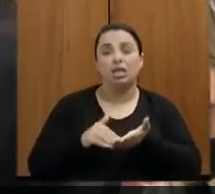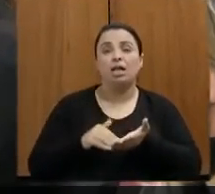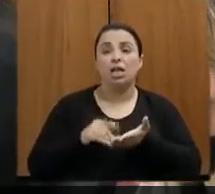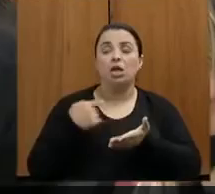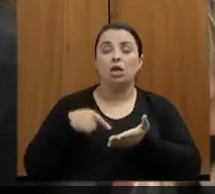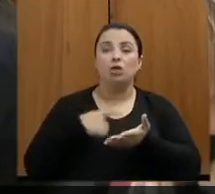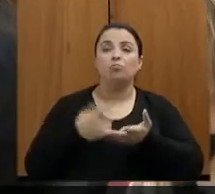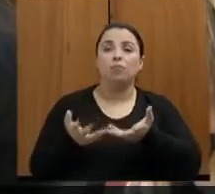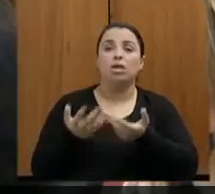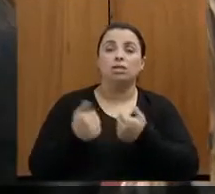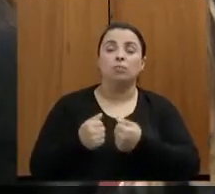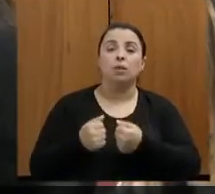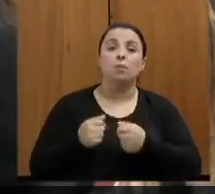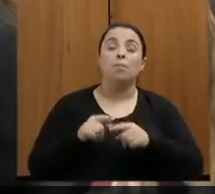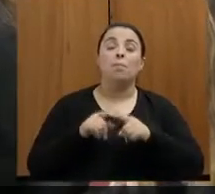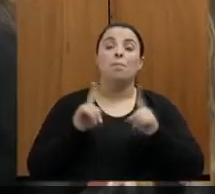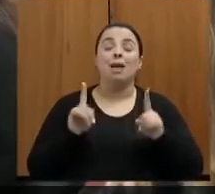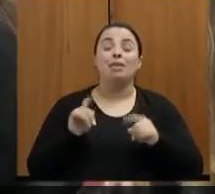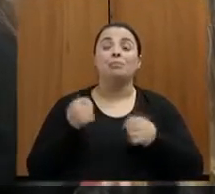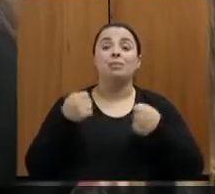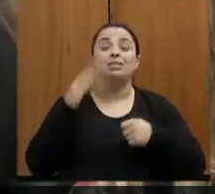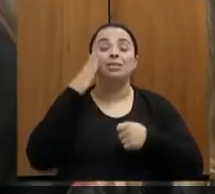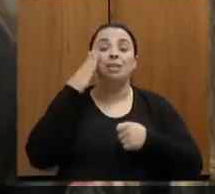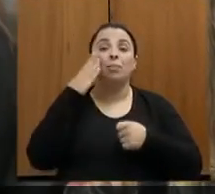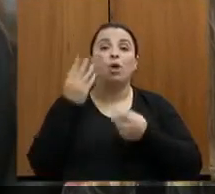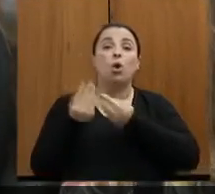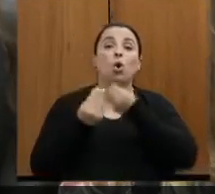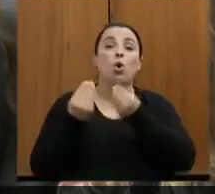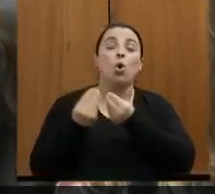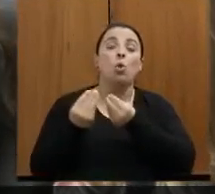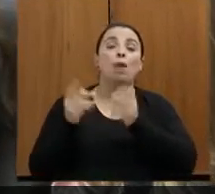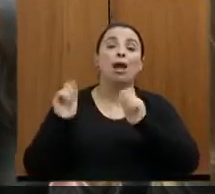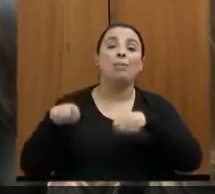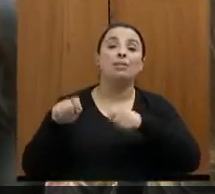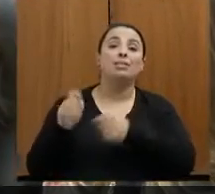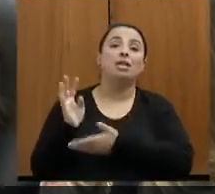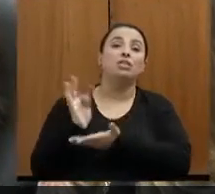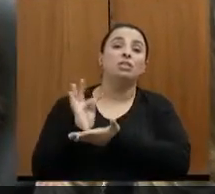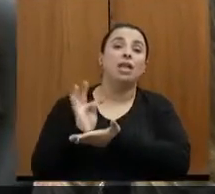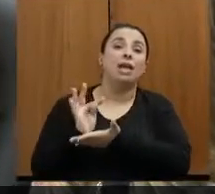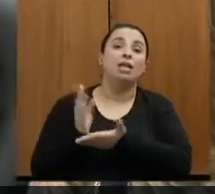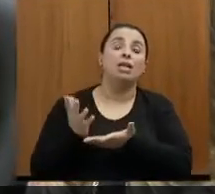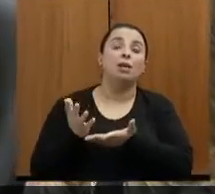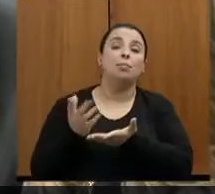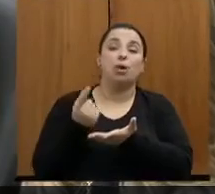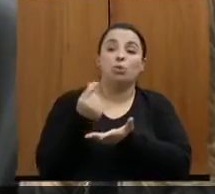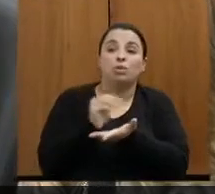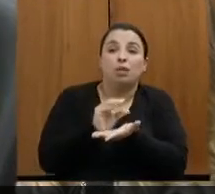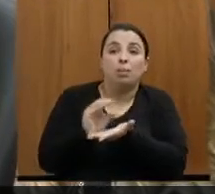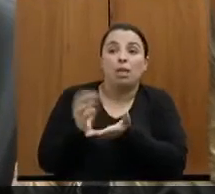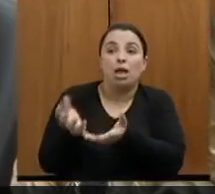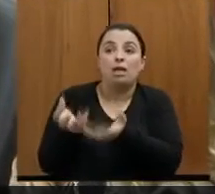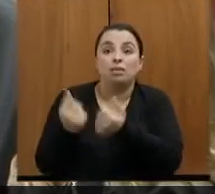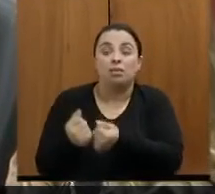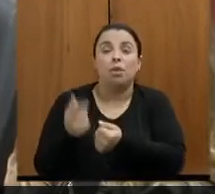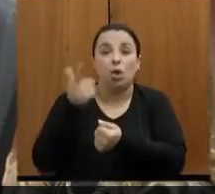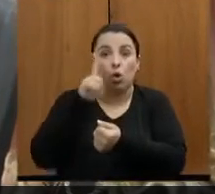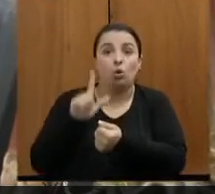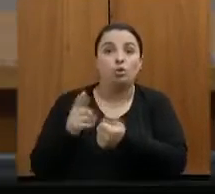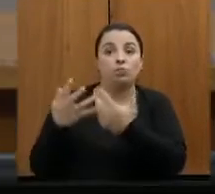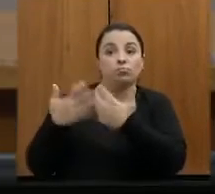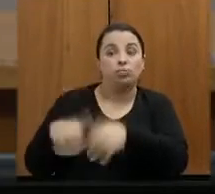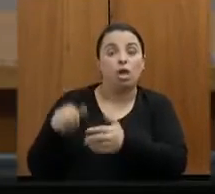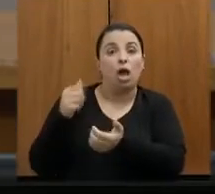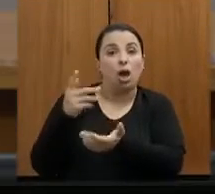é a condição técnica do município para receber e conseguir executar o orçamento que vai ser